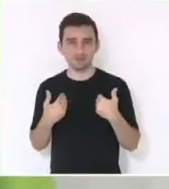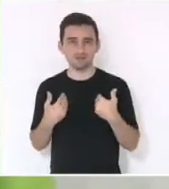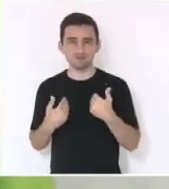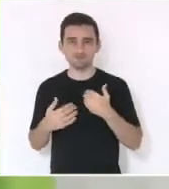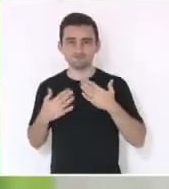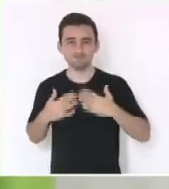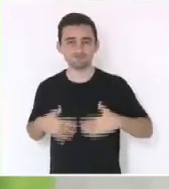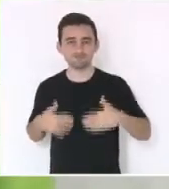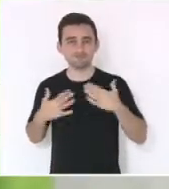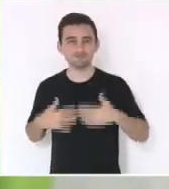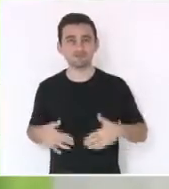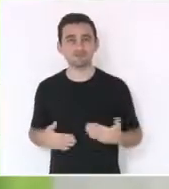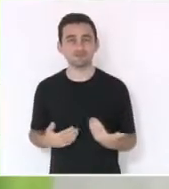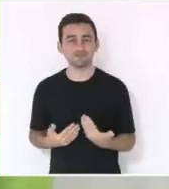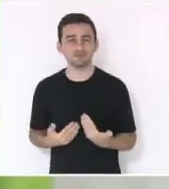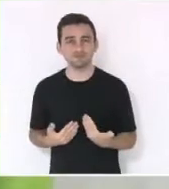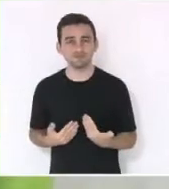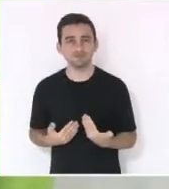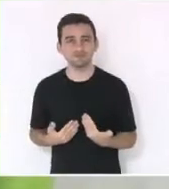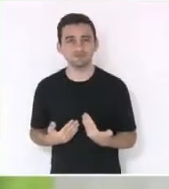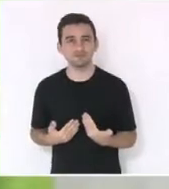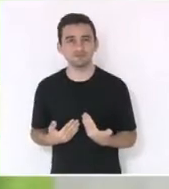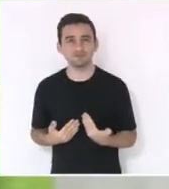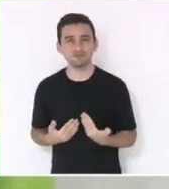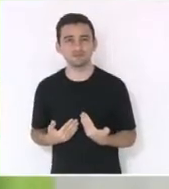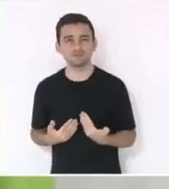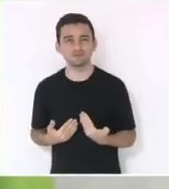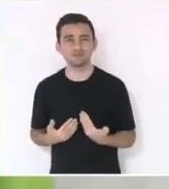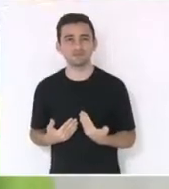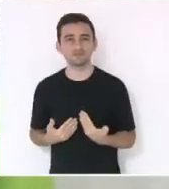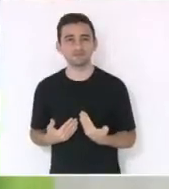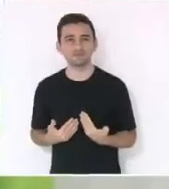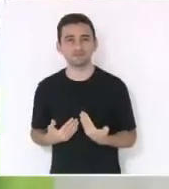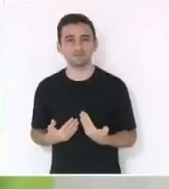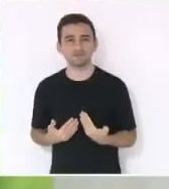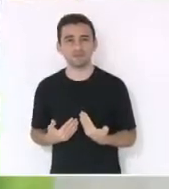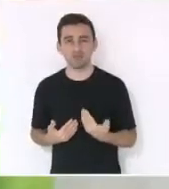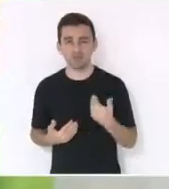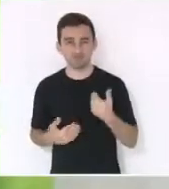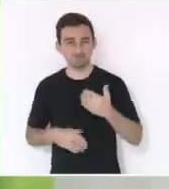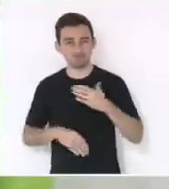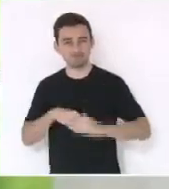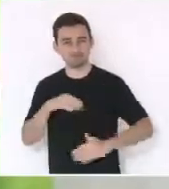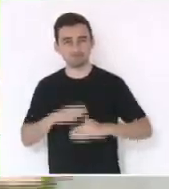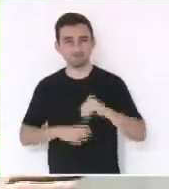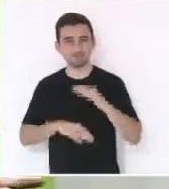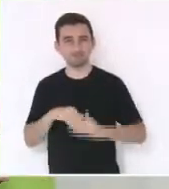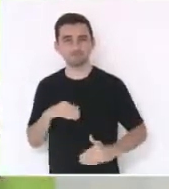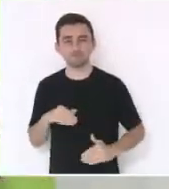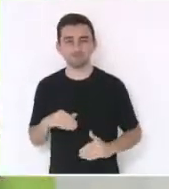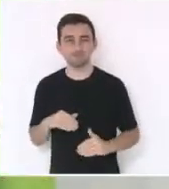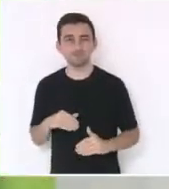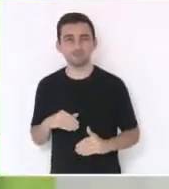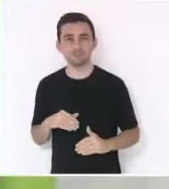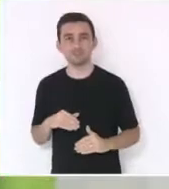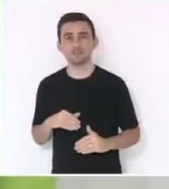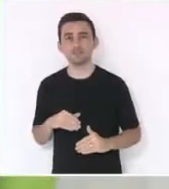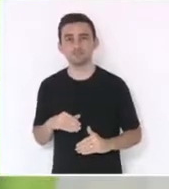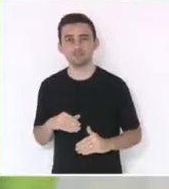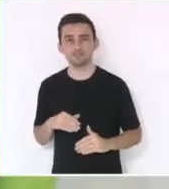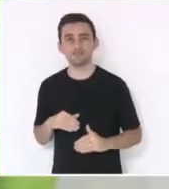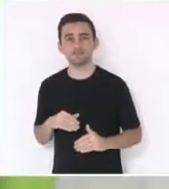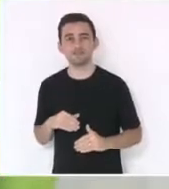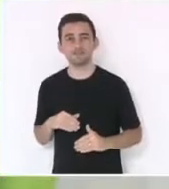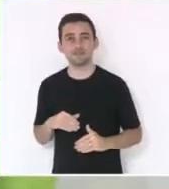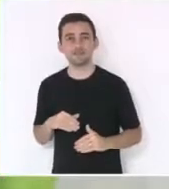vontade. Sou um católico, não aquele praticante, né, de ir à missa todos os domingos, mas